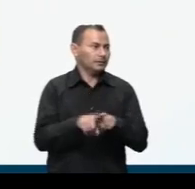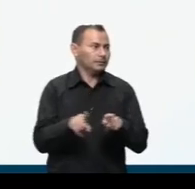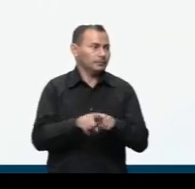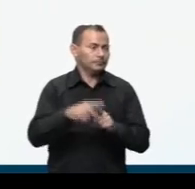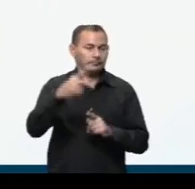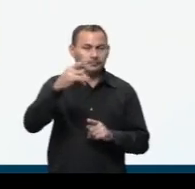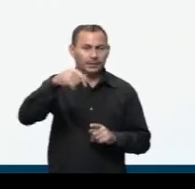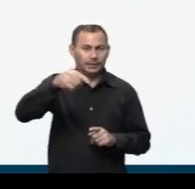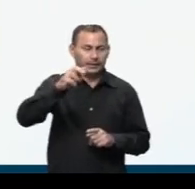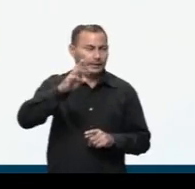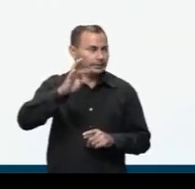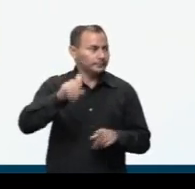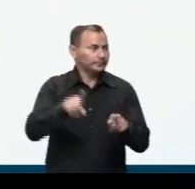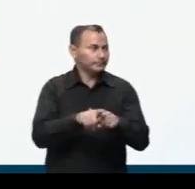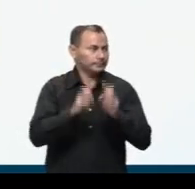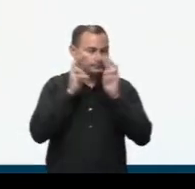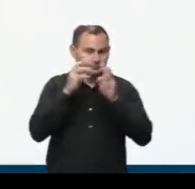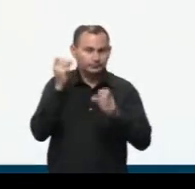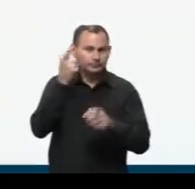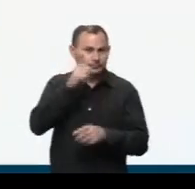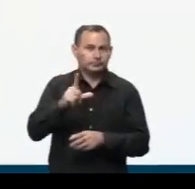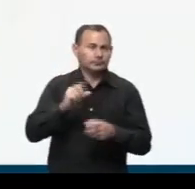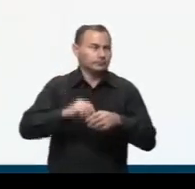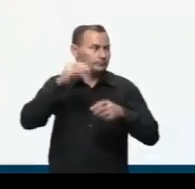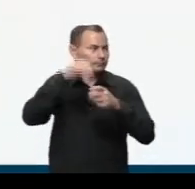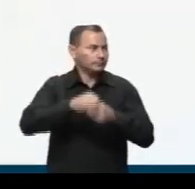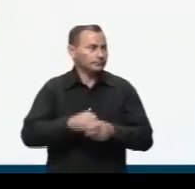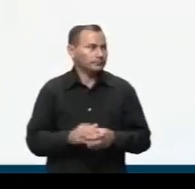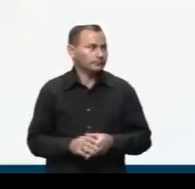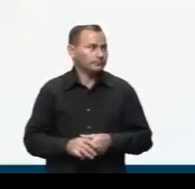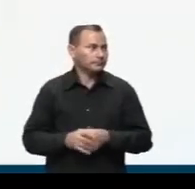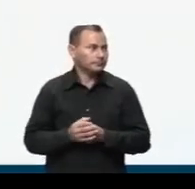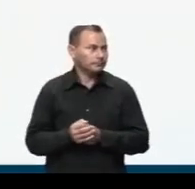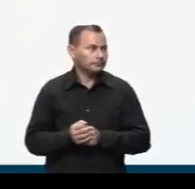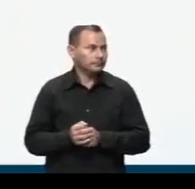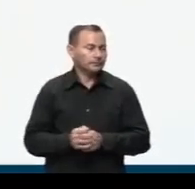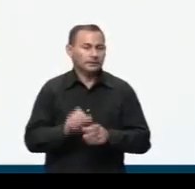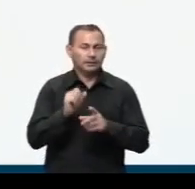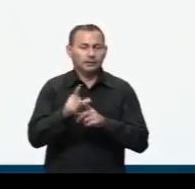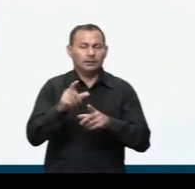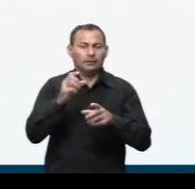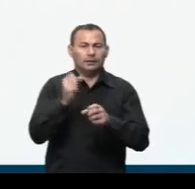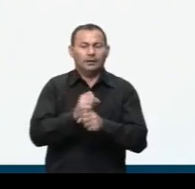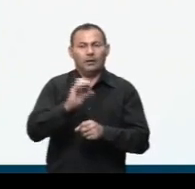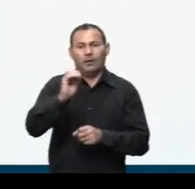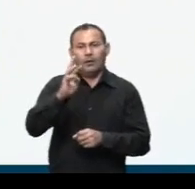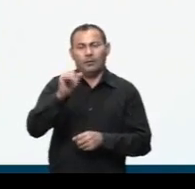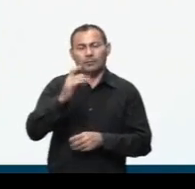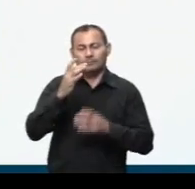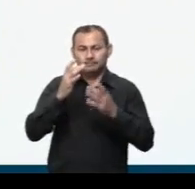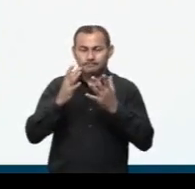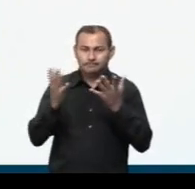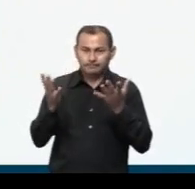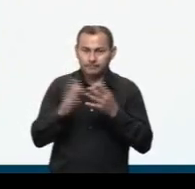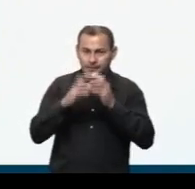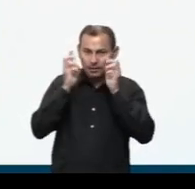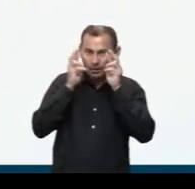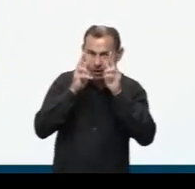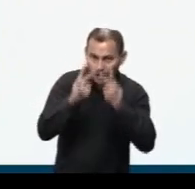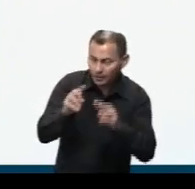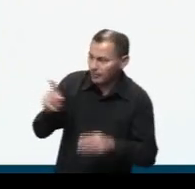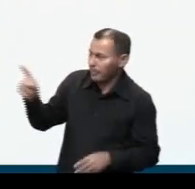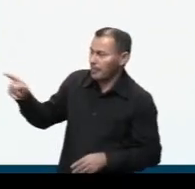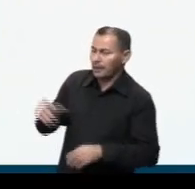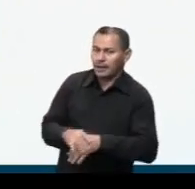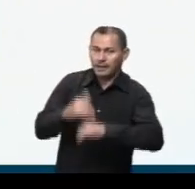nossos piquetes e a gente consegue traçar a locação de obra. Então, não sei se você... Olha aqui, ó,